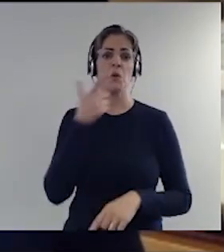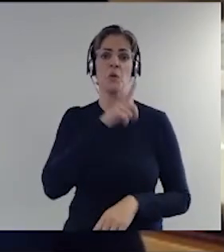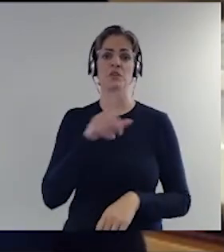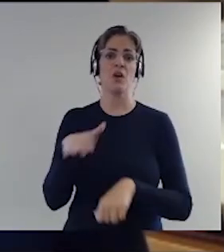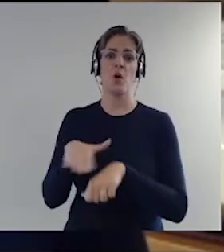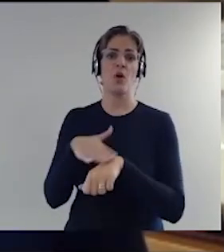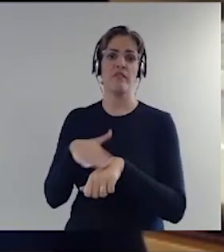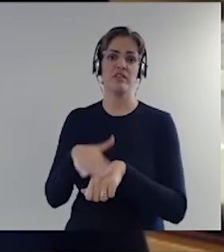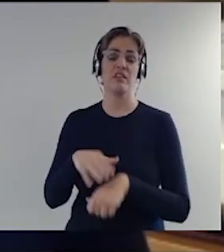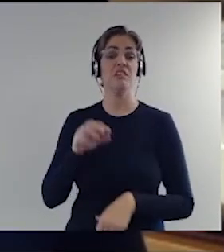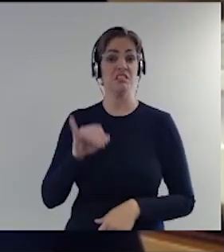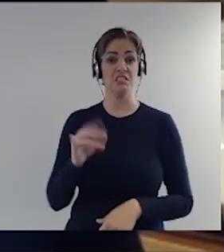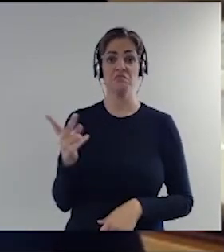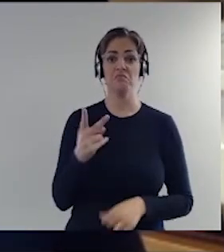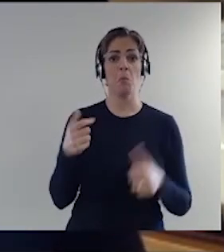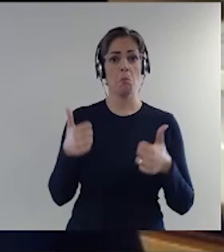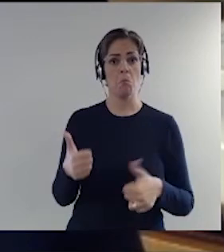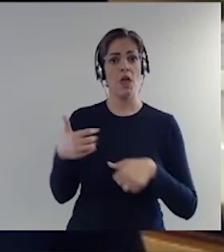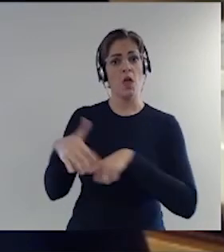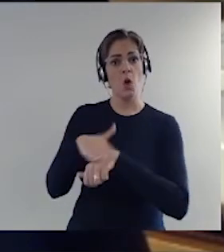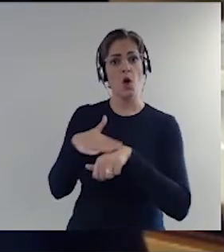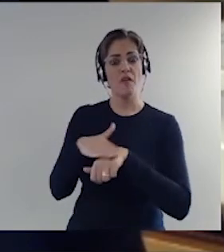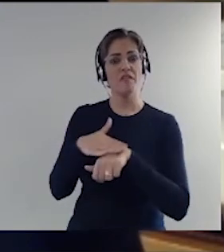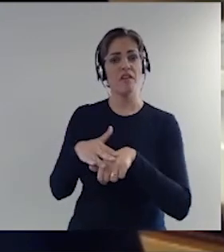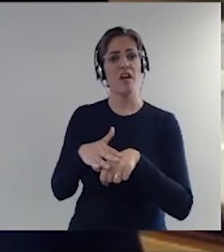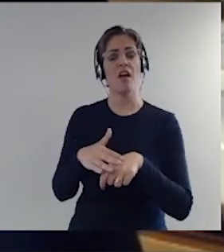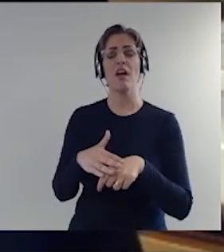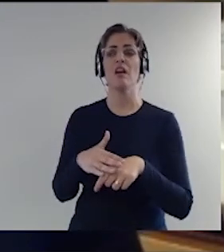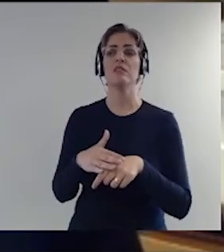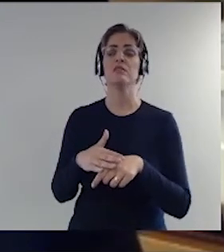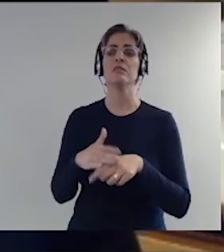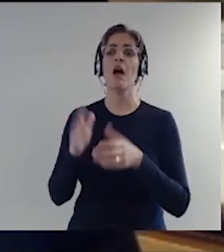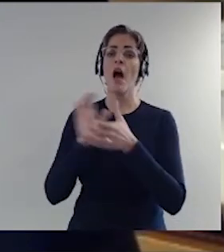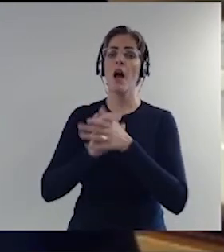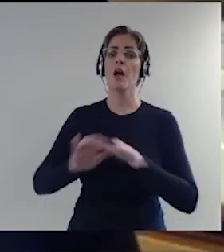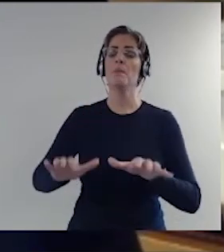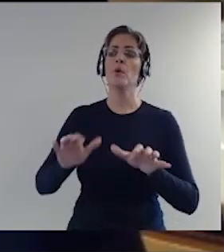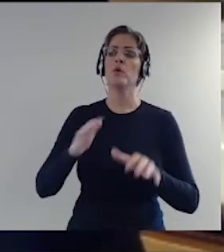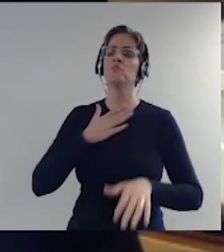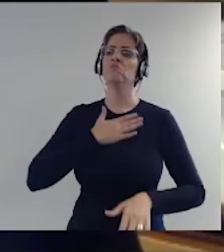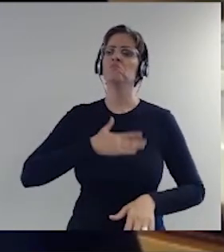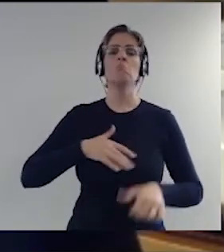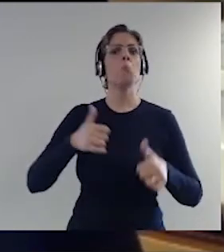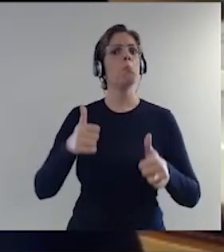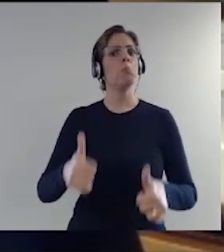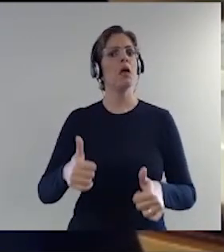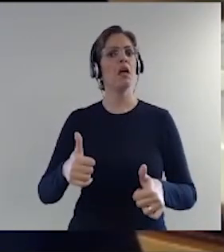seu relacionamento de uma forma adequada, de uma forma bem resolvida.